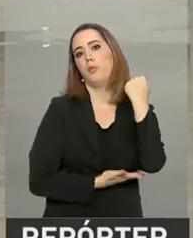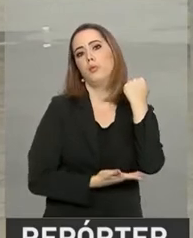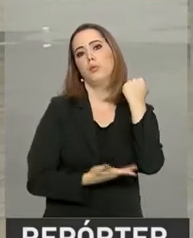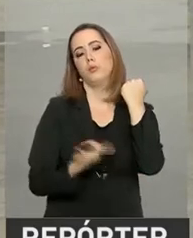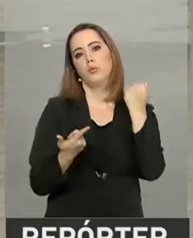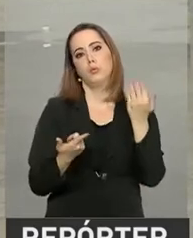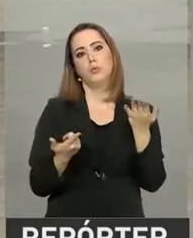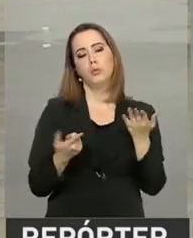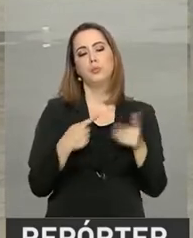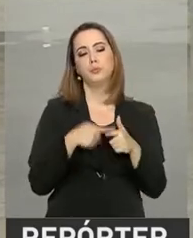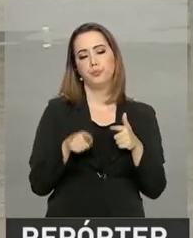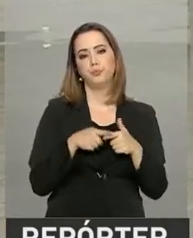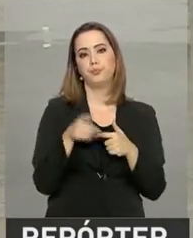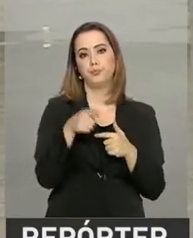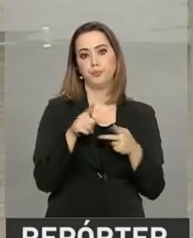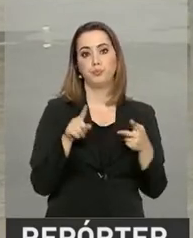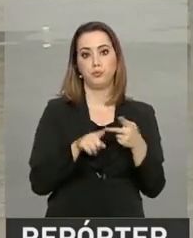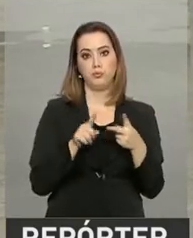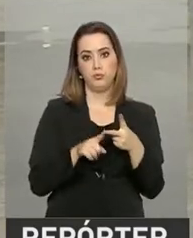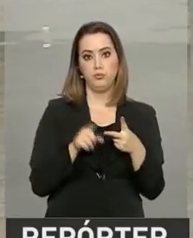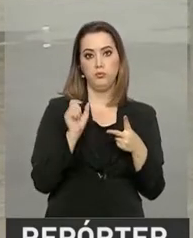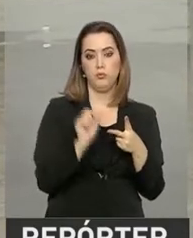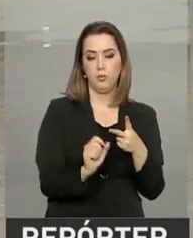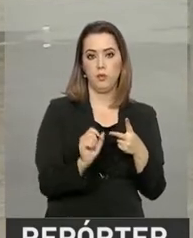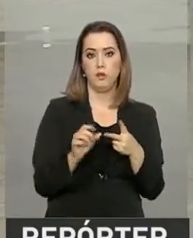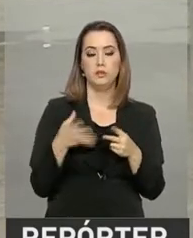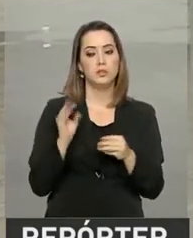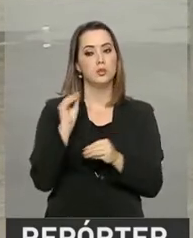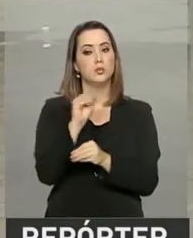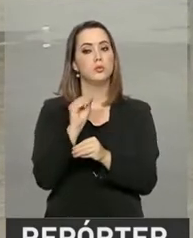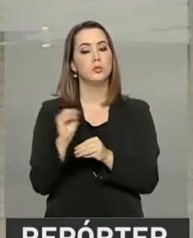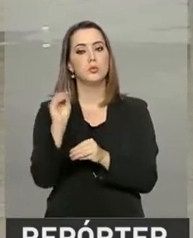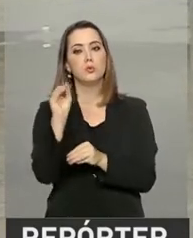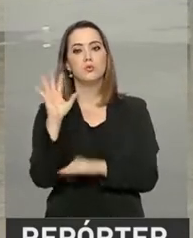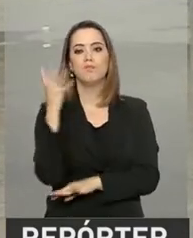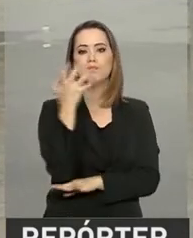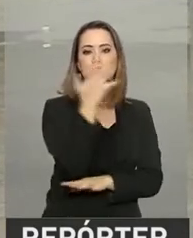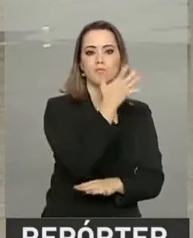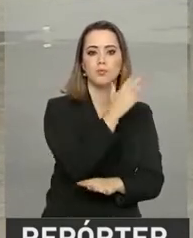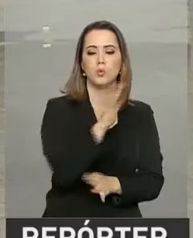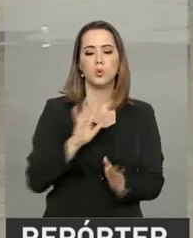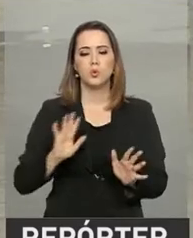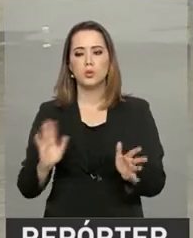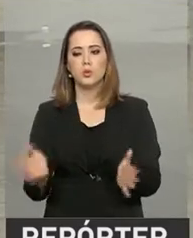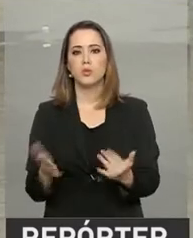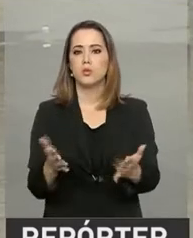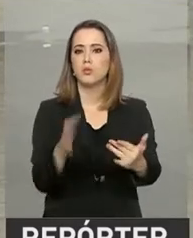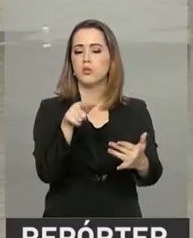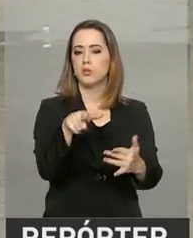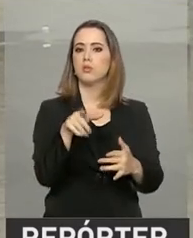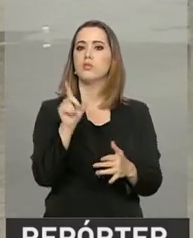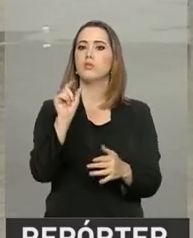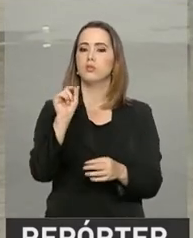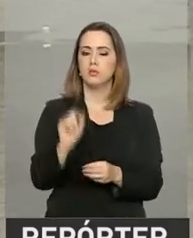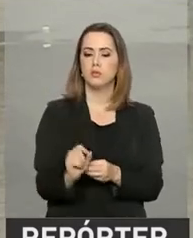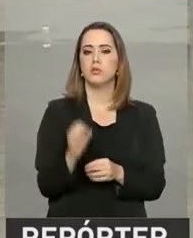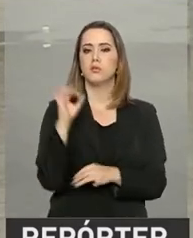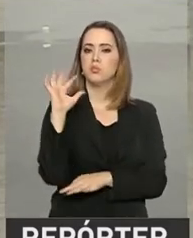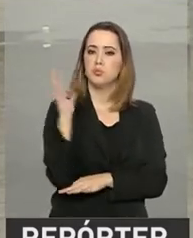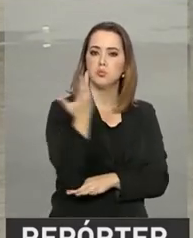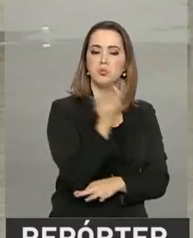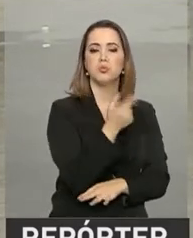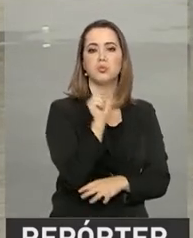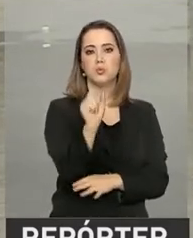projetos de conservação ambiental e desenvolvimento sustentável na região que são justamente o foco